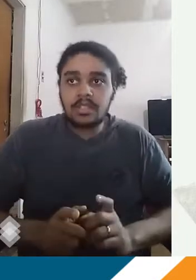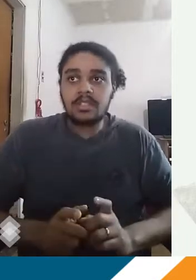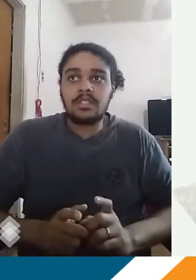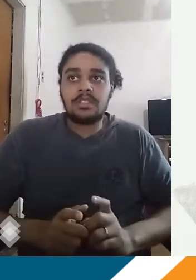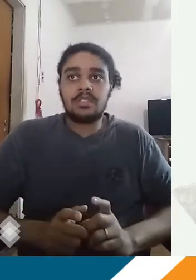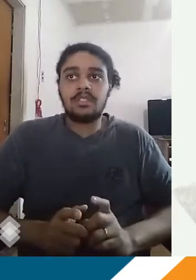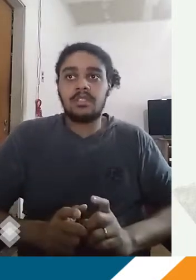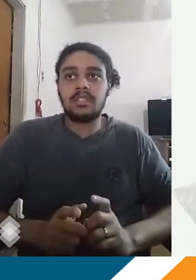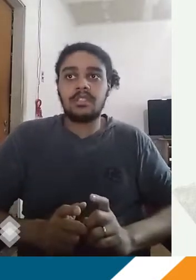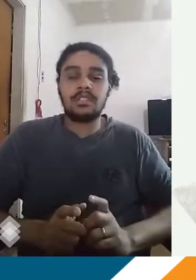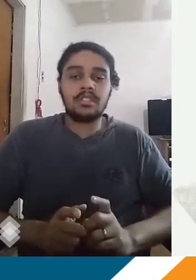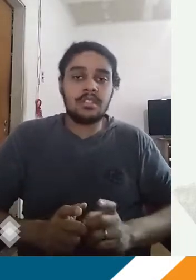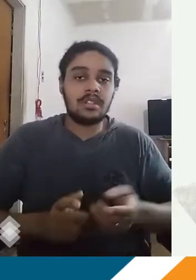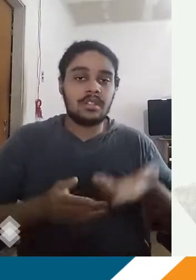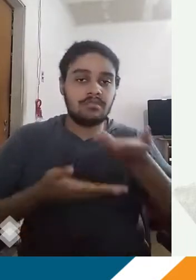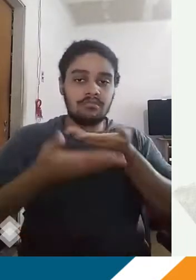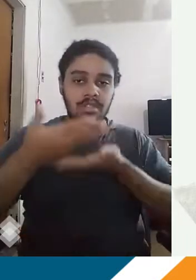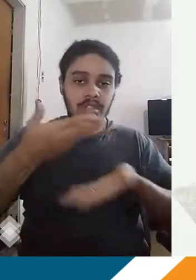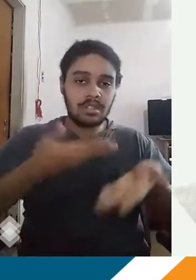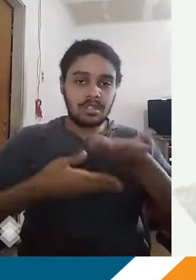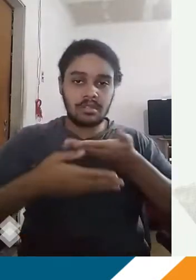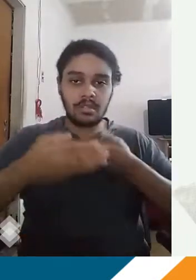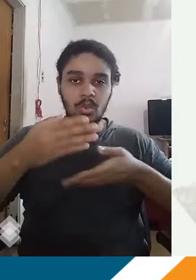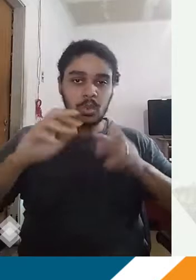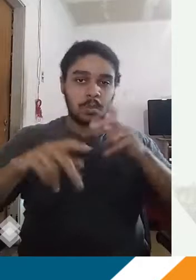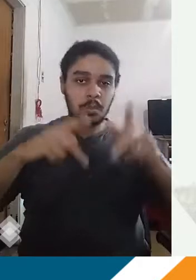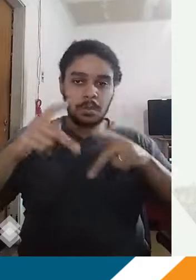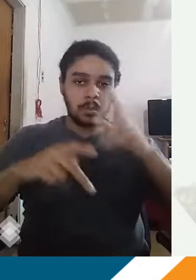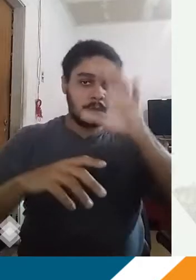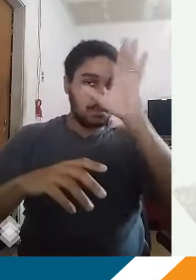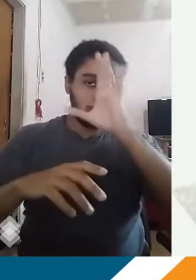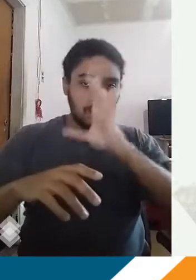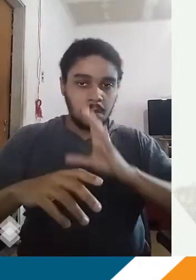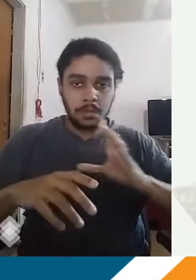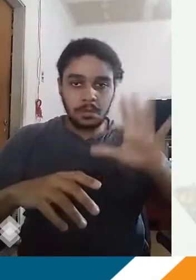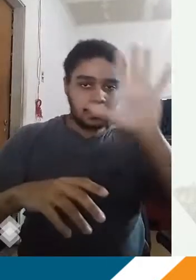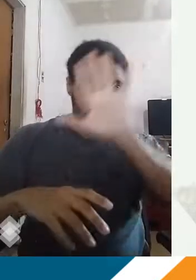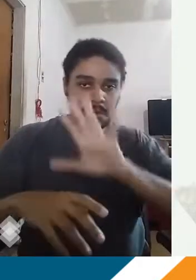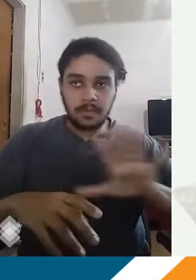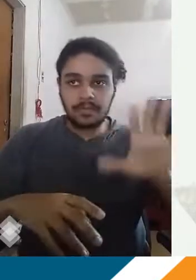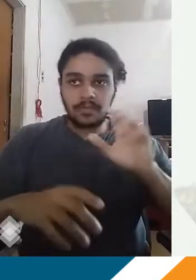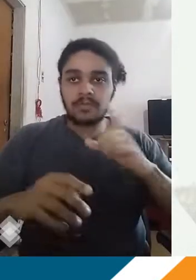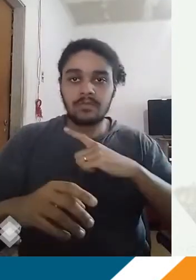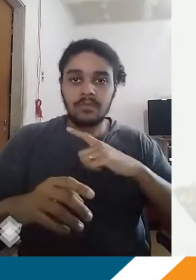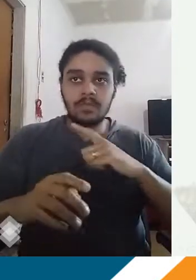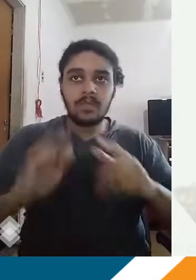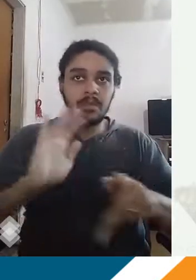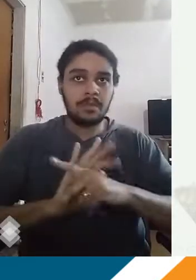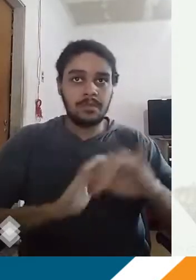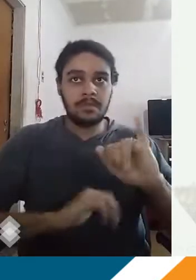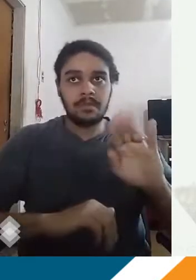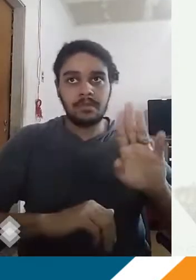pirâmide, caracterizando aí um elevado estágio da transição demográfica no país. E aqui temos a